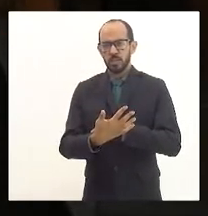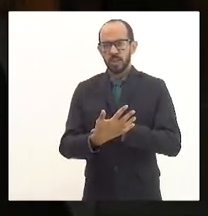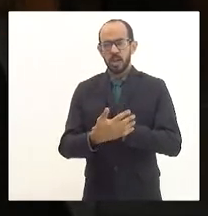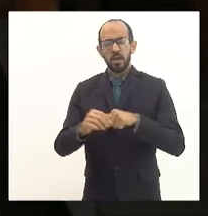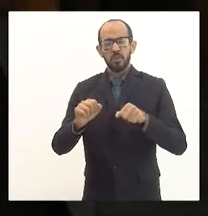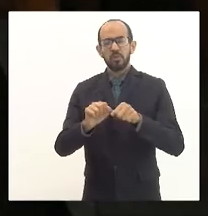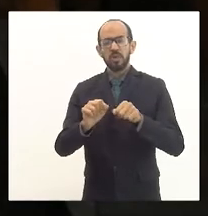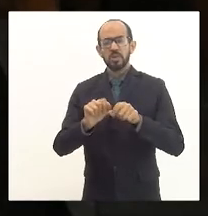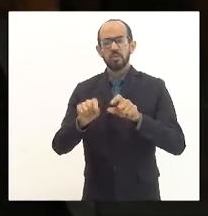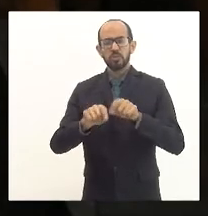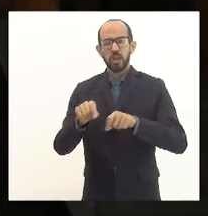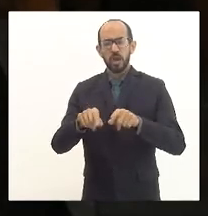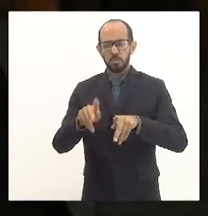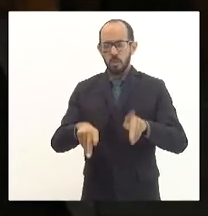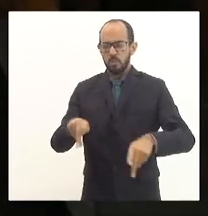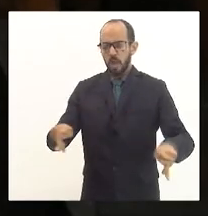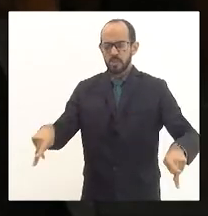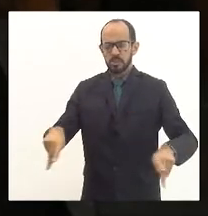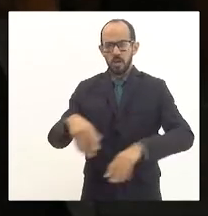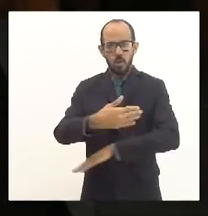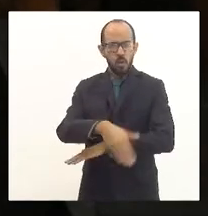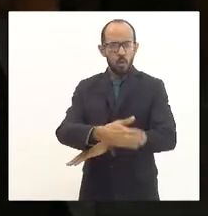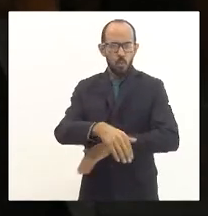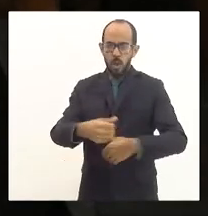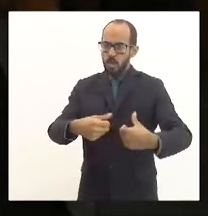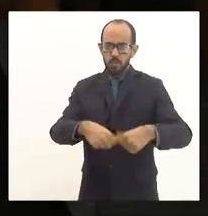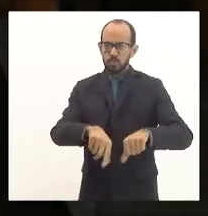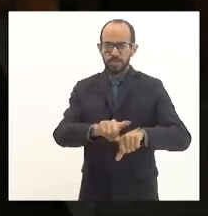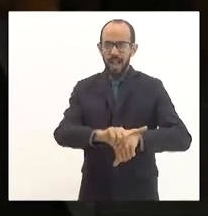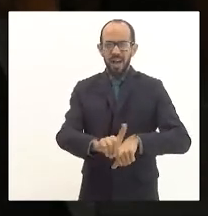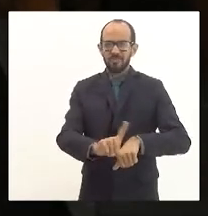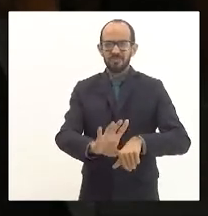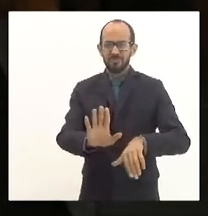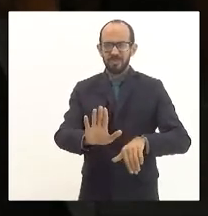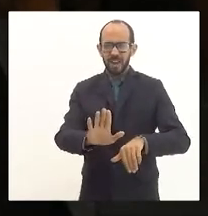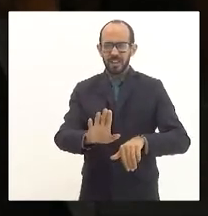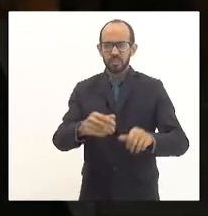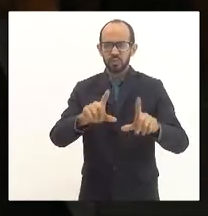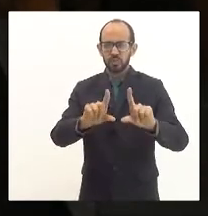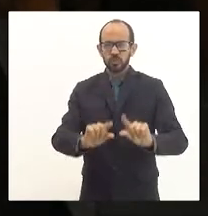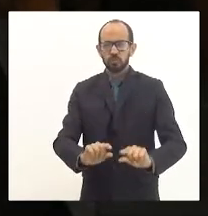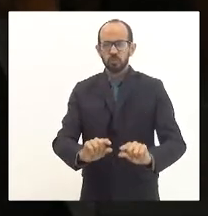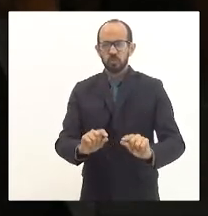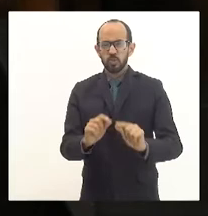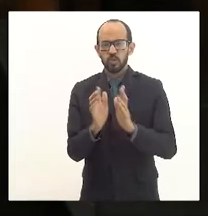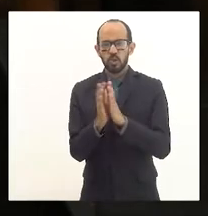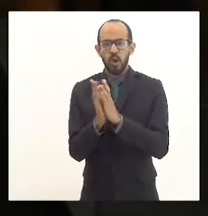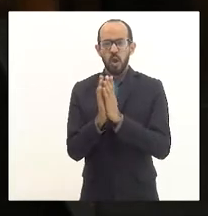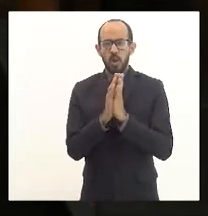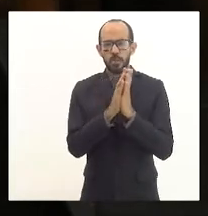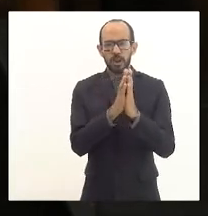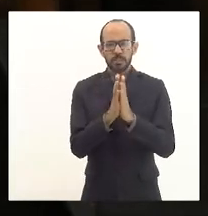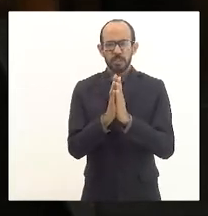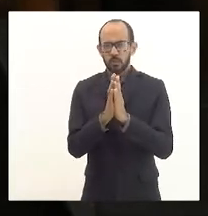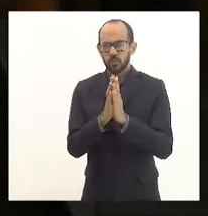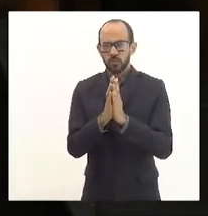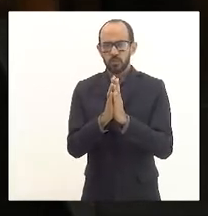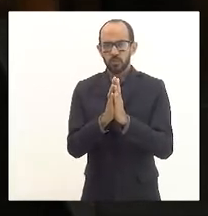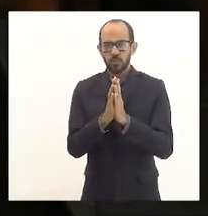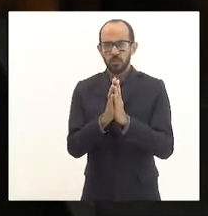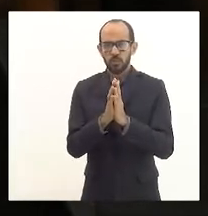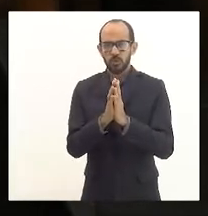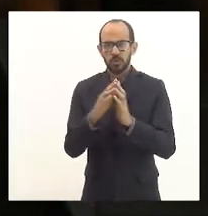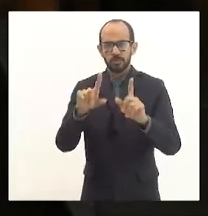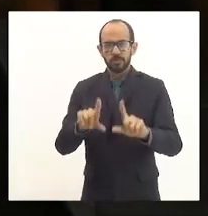pessoas das ruas bom diminuiu o assalto as aglomerações bom